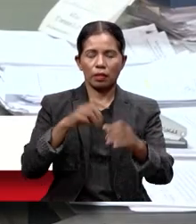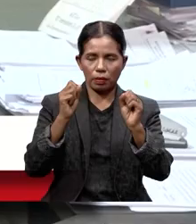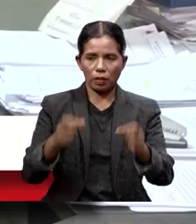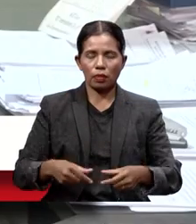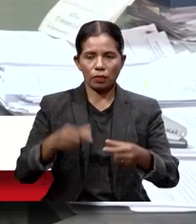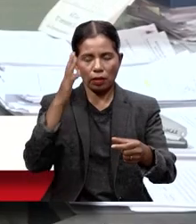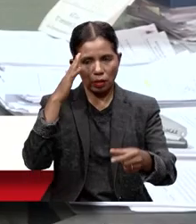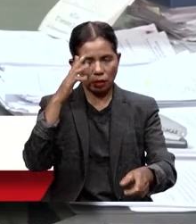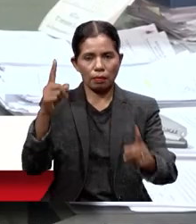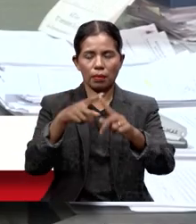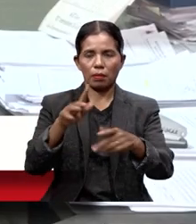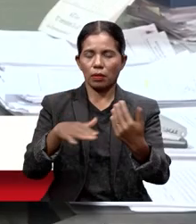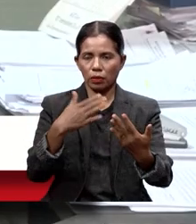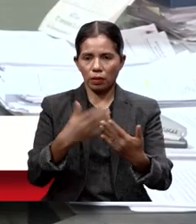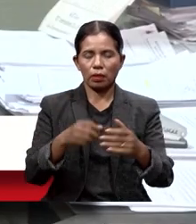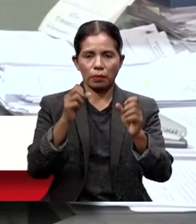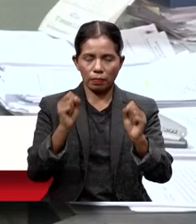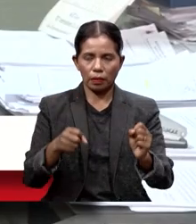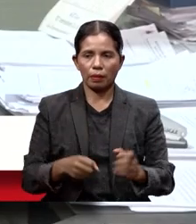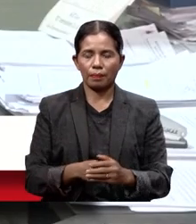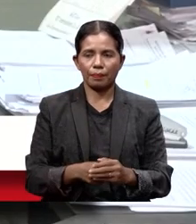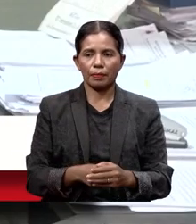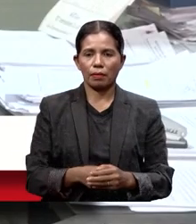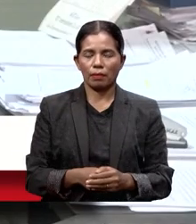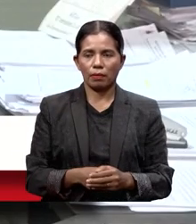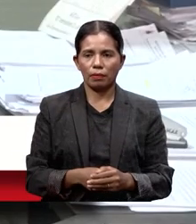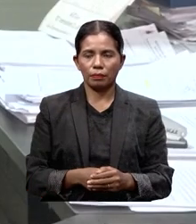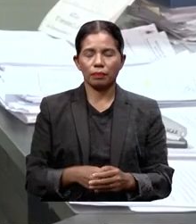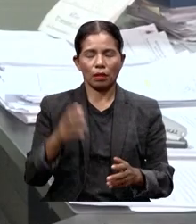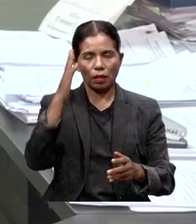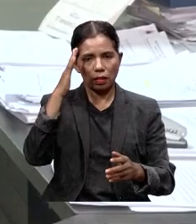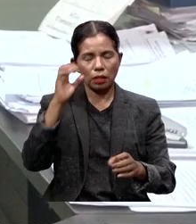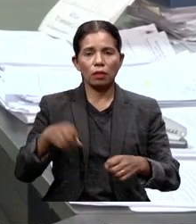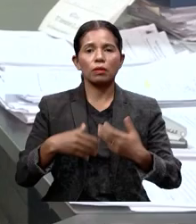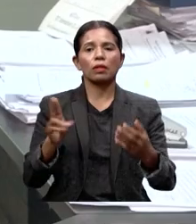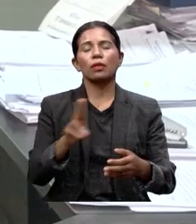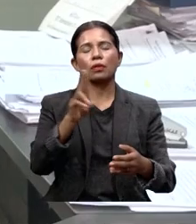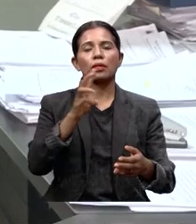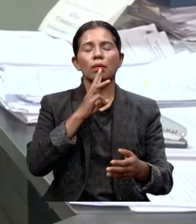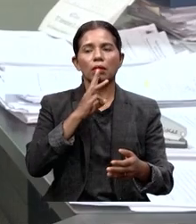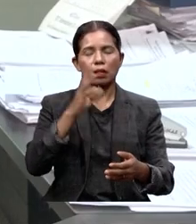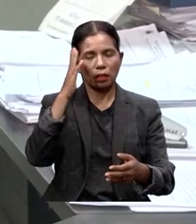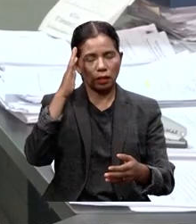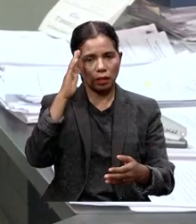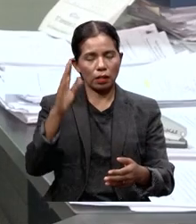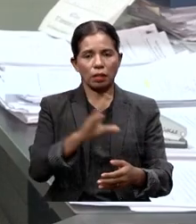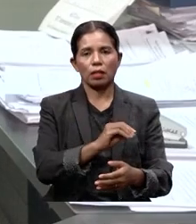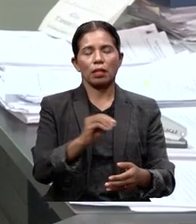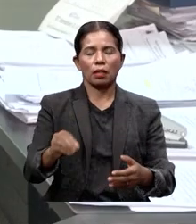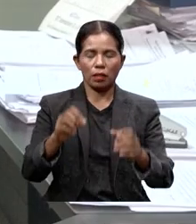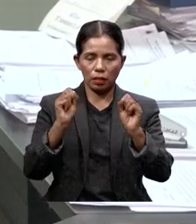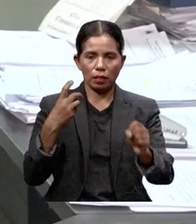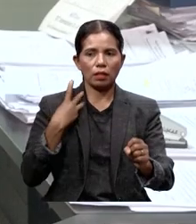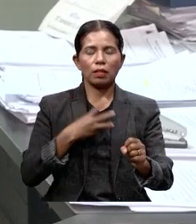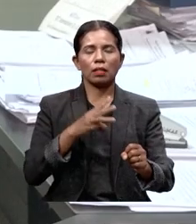forrando em baita na comunidade ser para tabele pelo menos atene o Isaúza B atene ZRB para itane